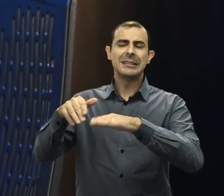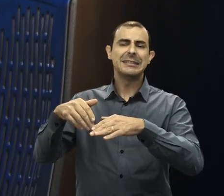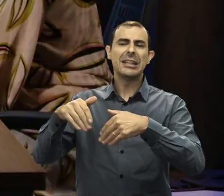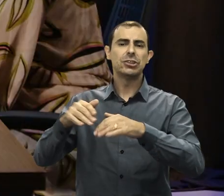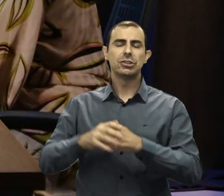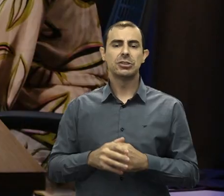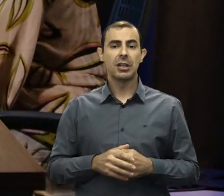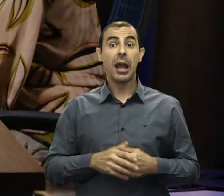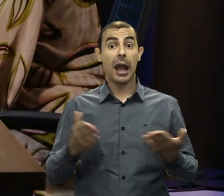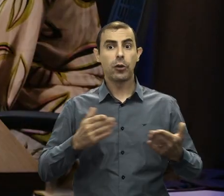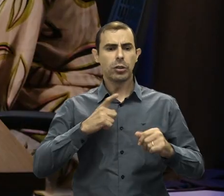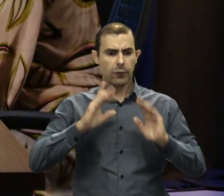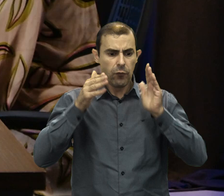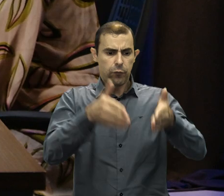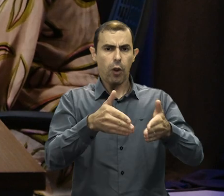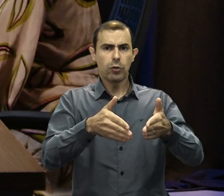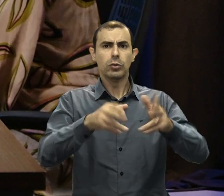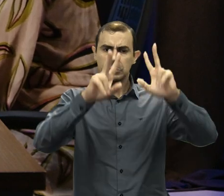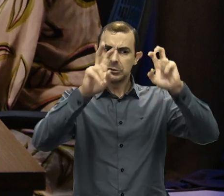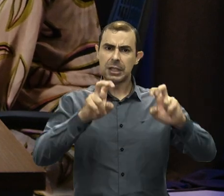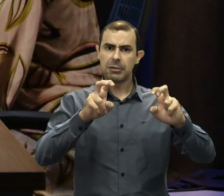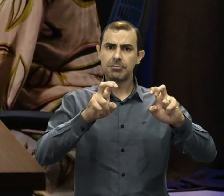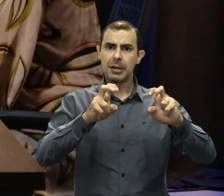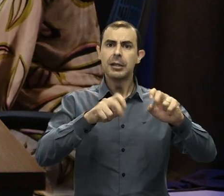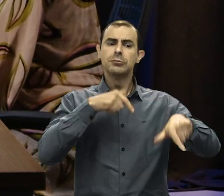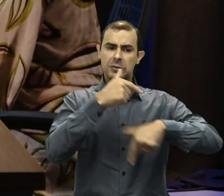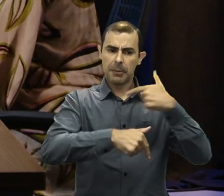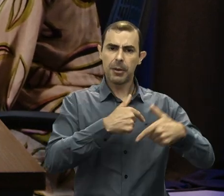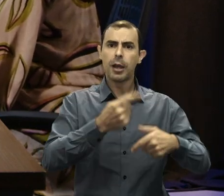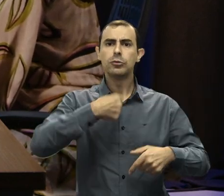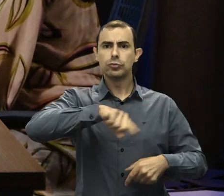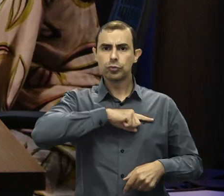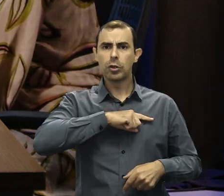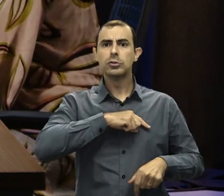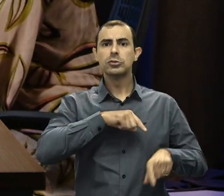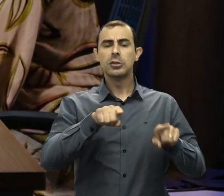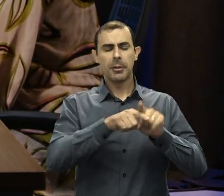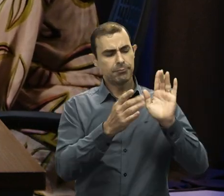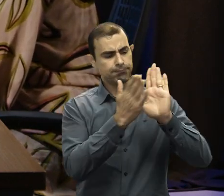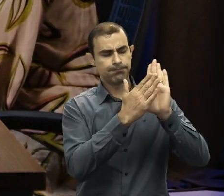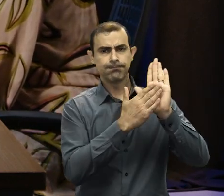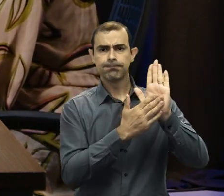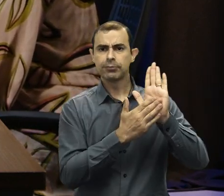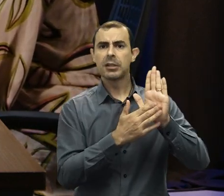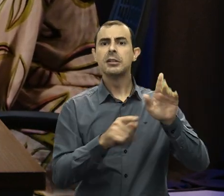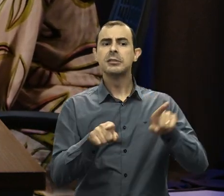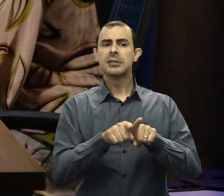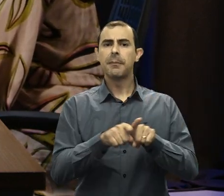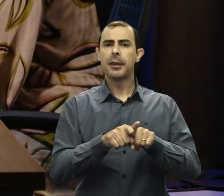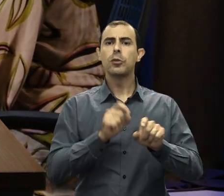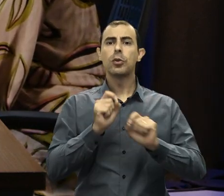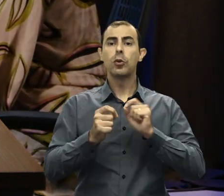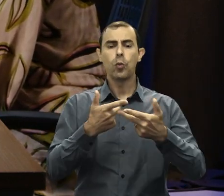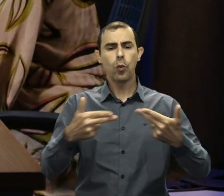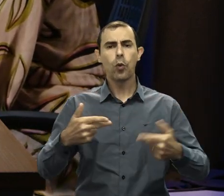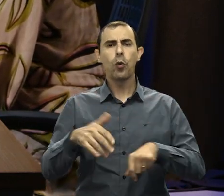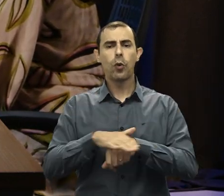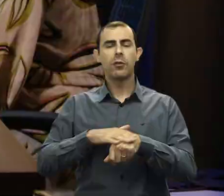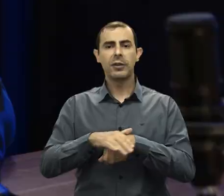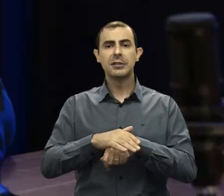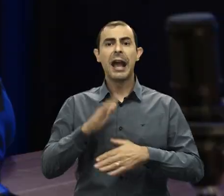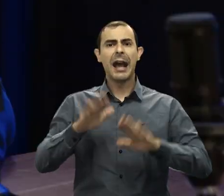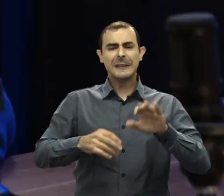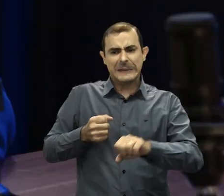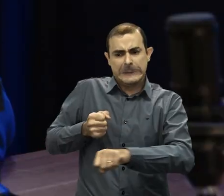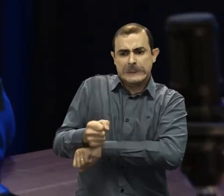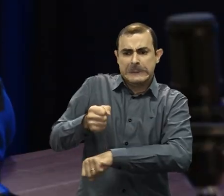estar atentando às pautas que a gente defende, mas também tudo com muita conversa, porque às vezes você gasta muita